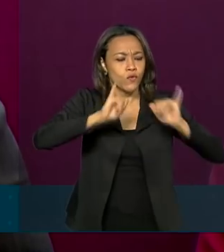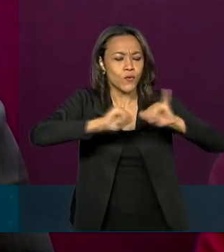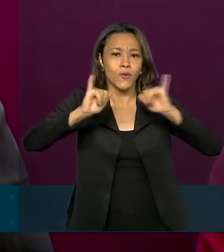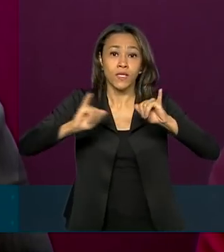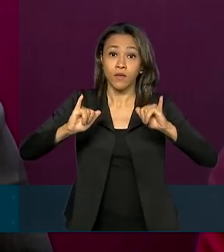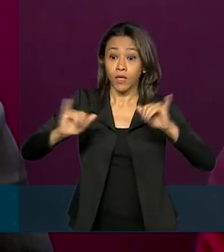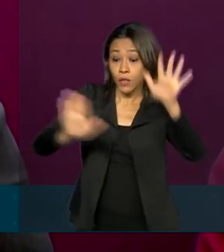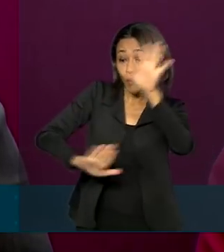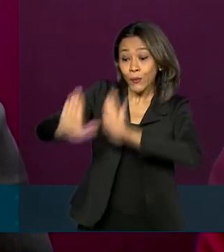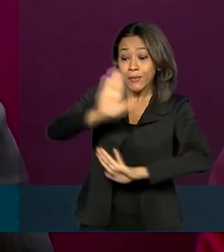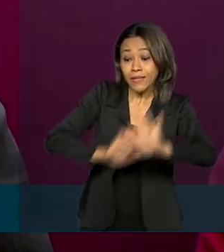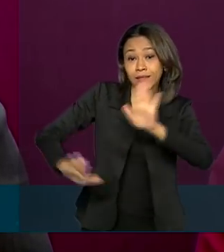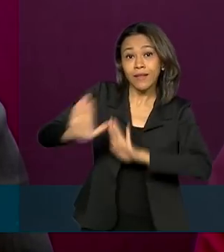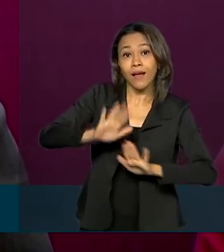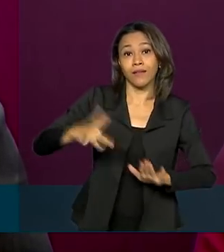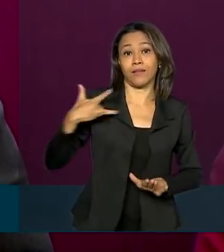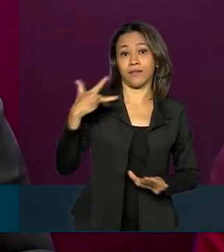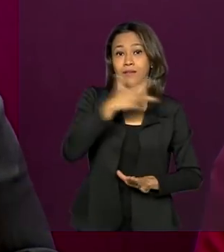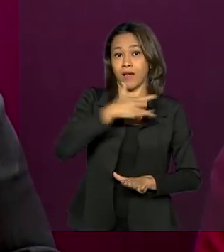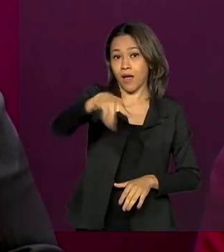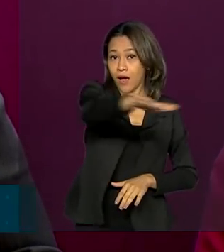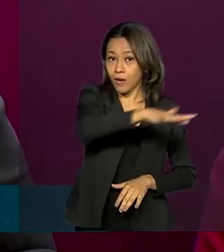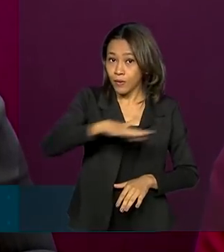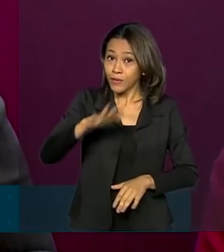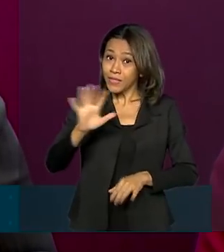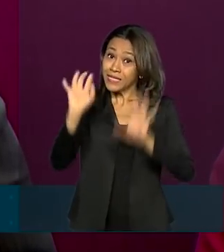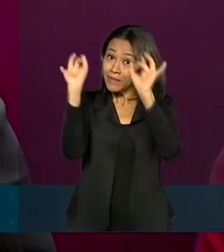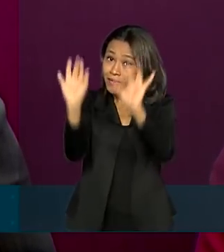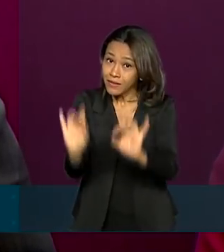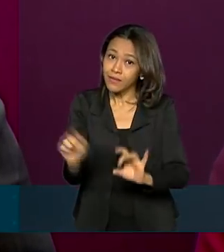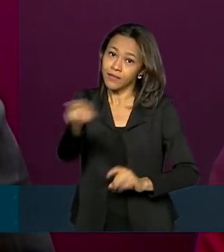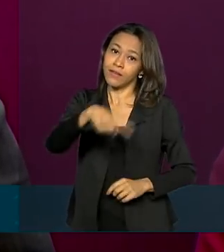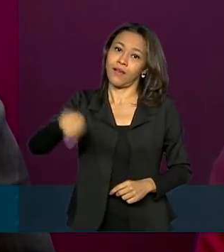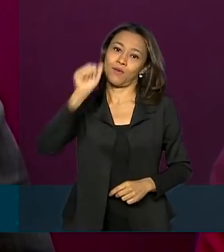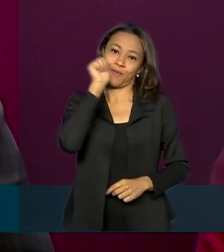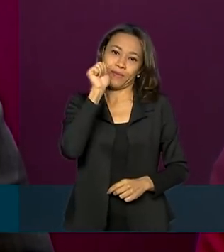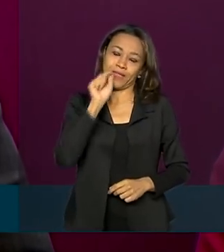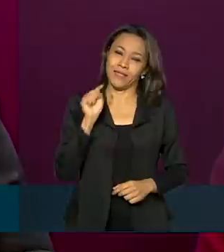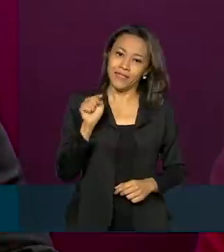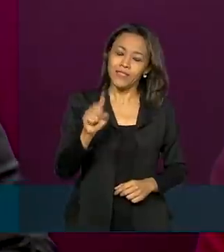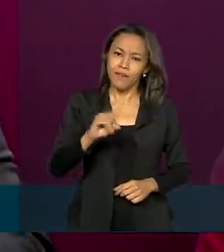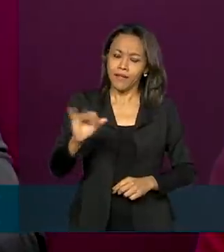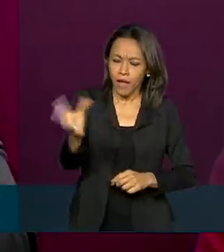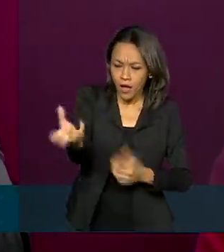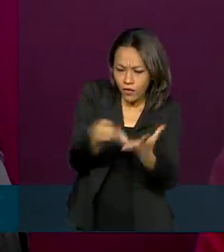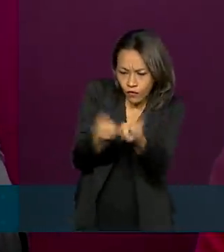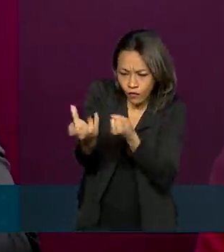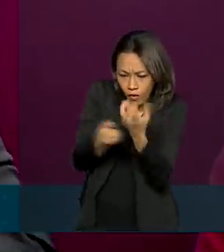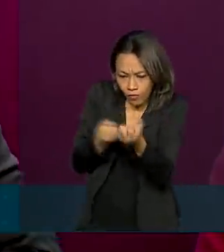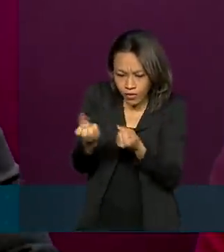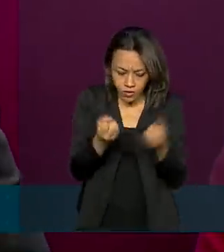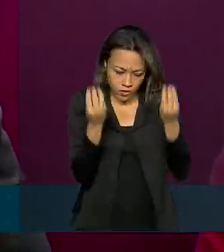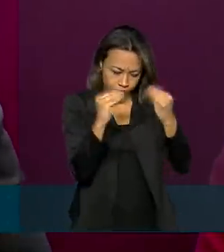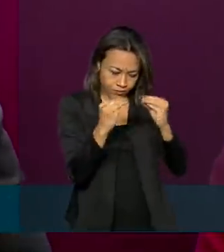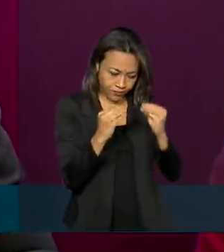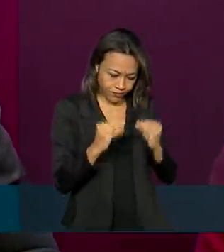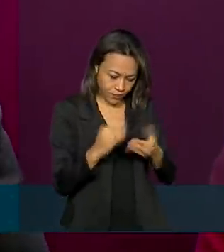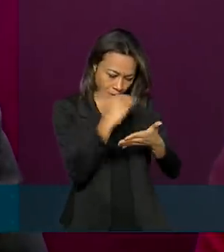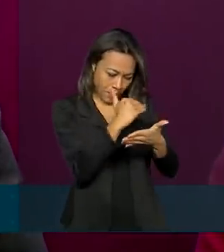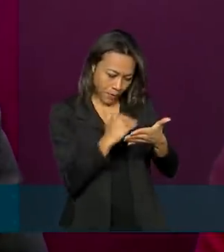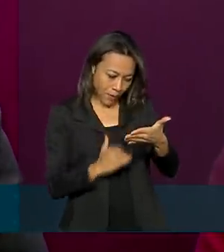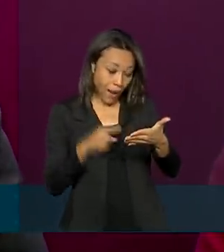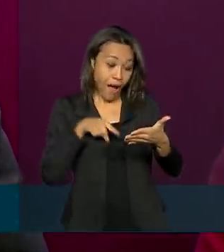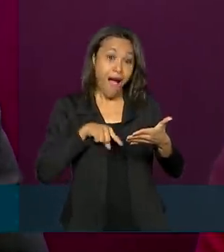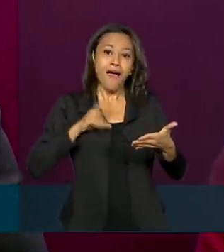em especial ao cuidado da saúde das mulheres. E estas ações irão gerar indicadores e, a partir destes, os municípios receberão um